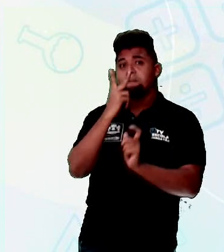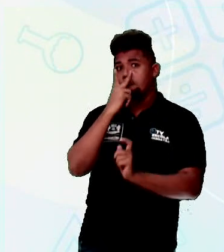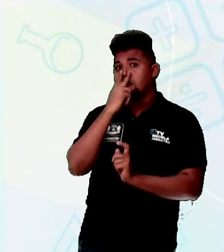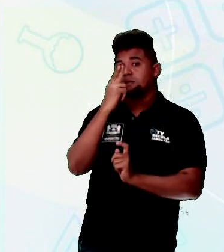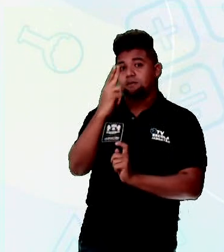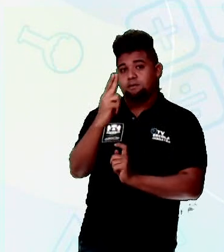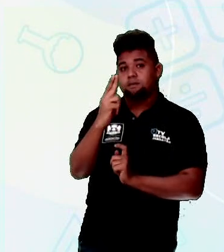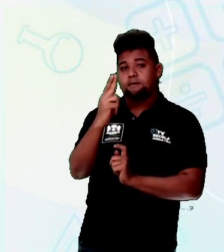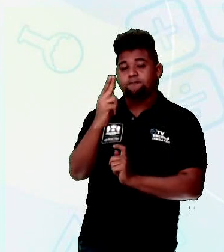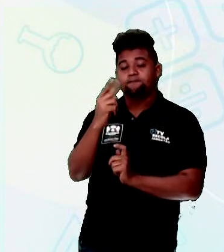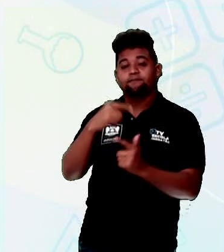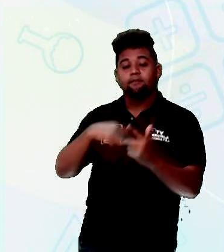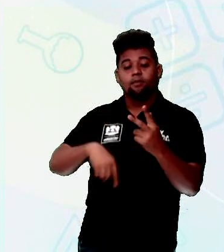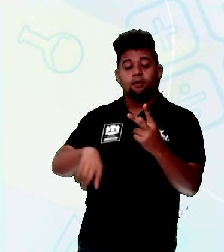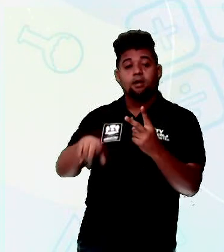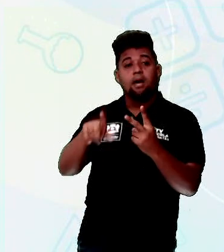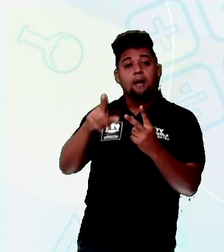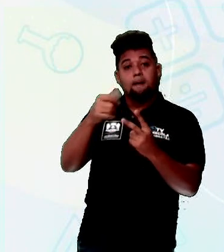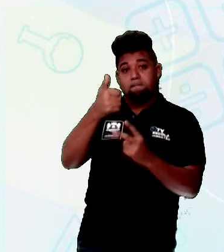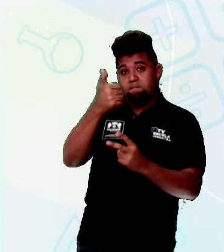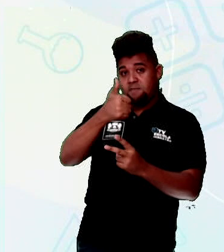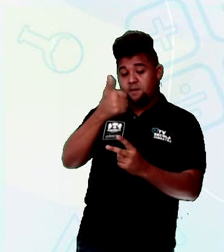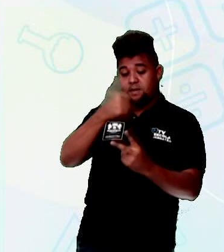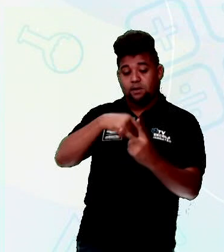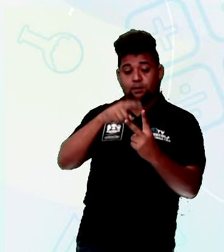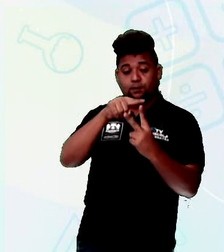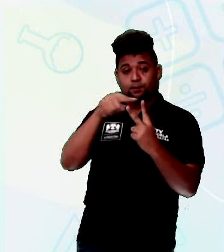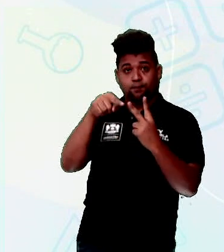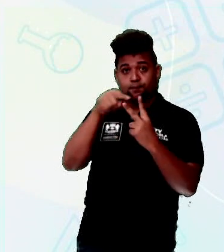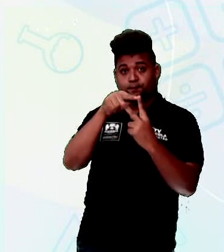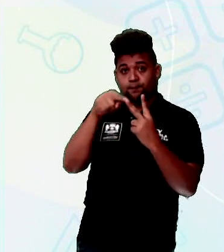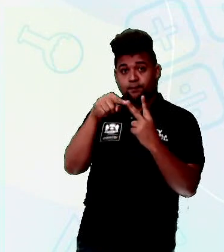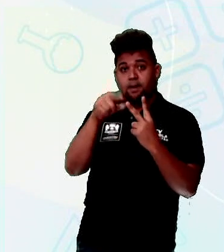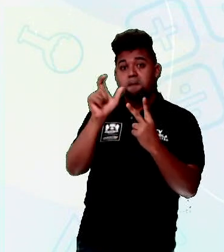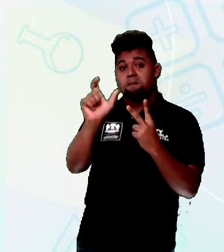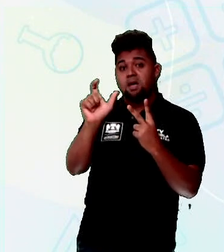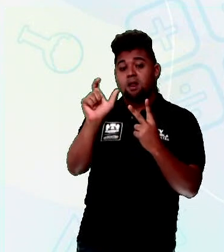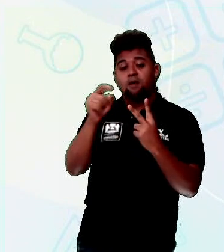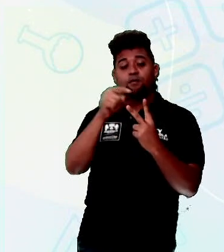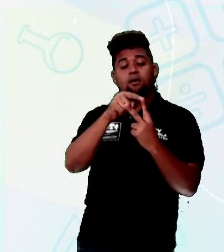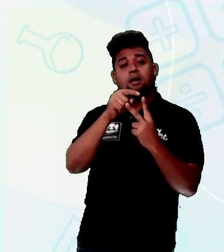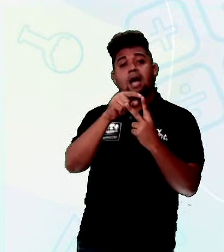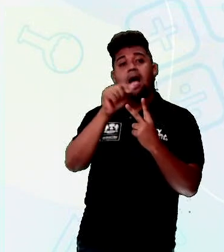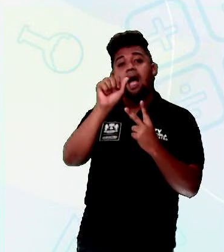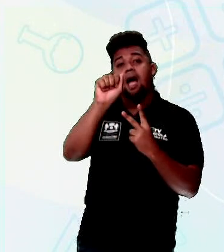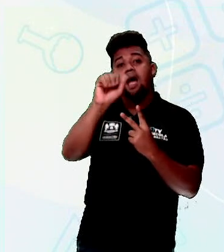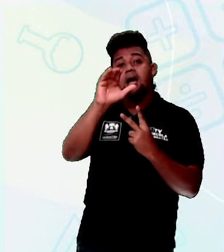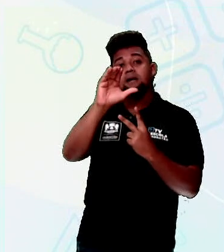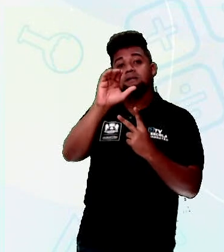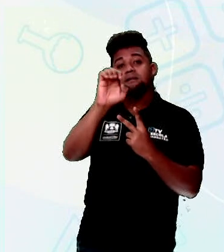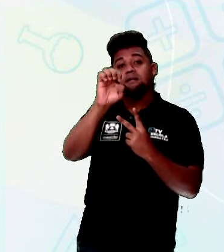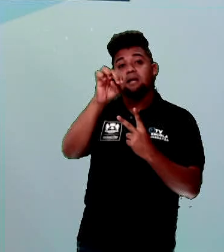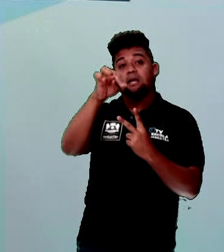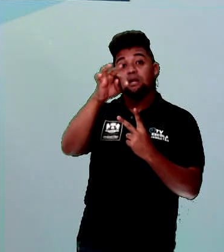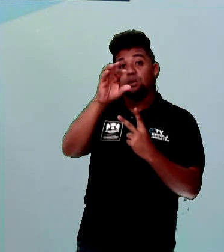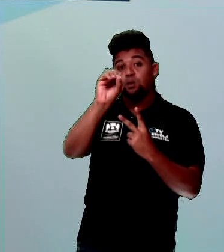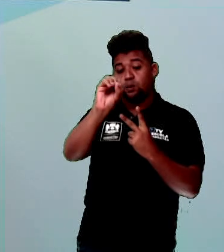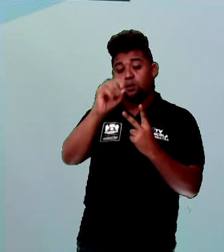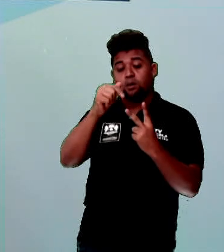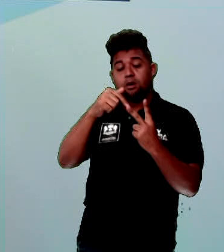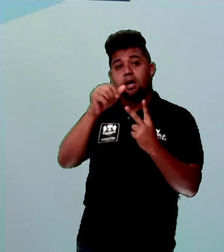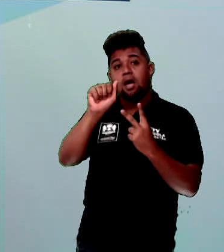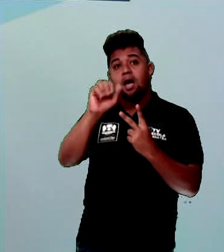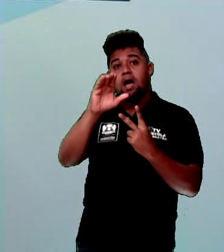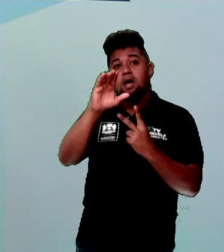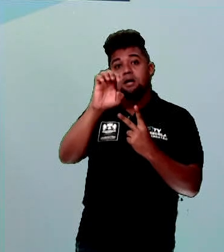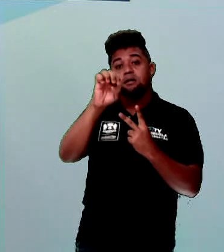semelhante. A primeira dupla de palavras é essa aqui, olha. Acento e acender.